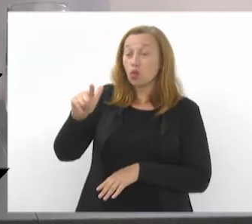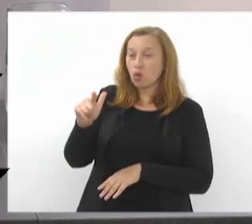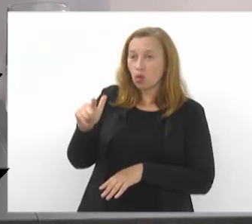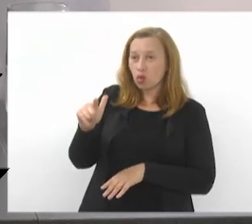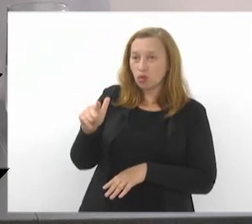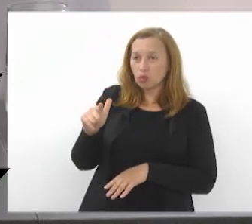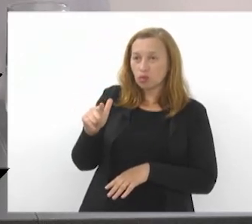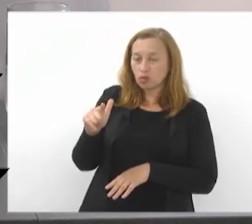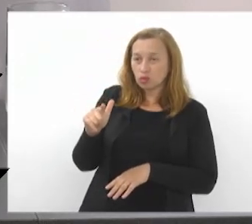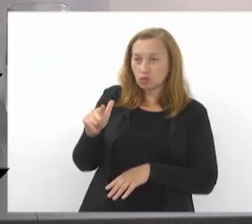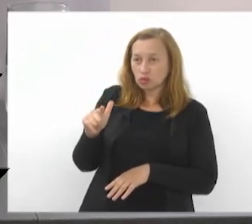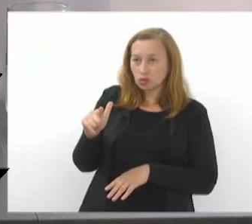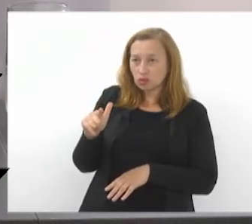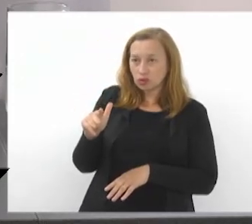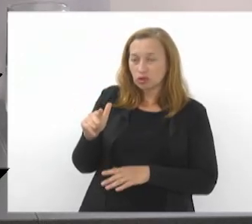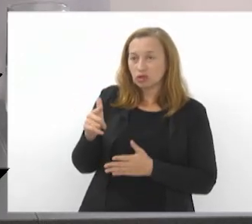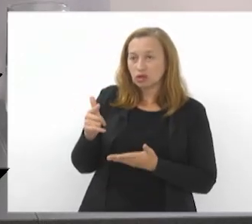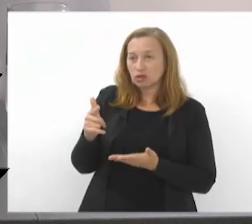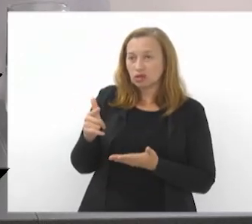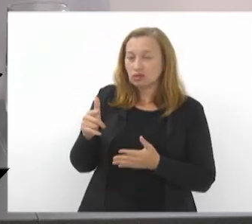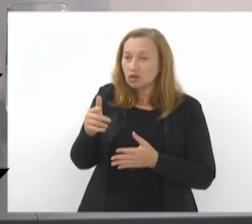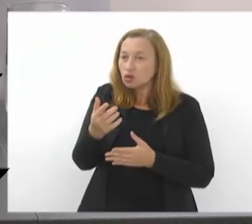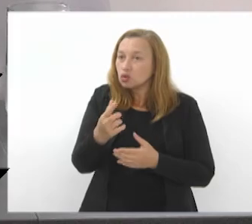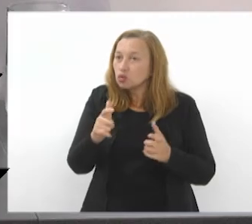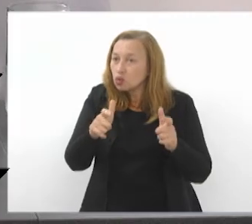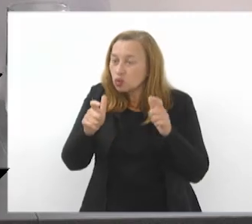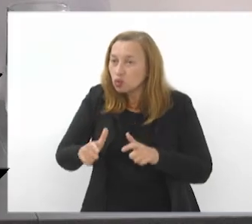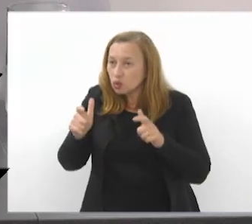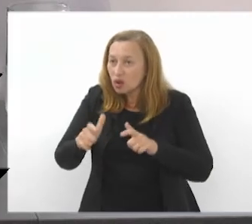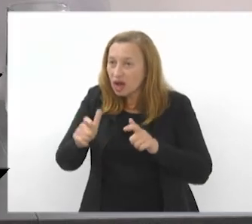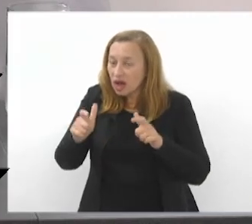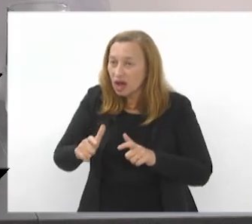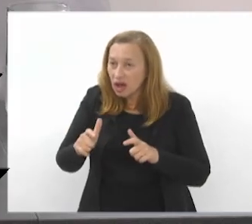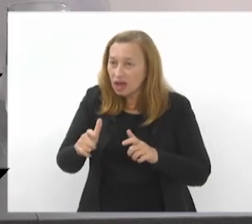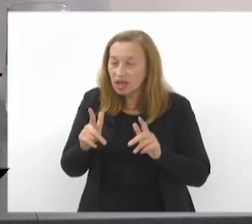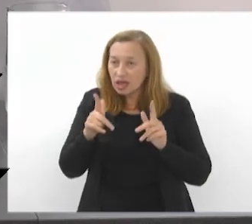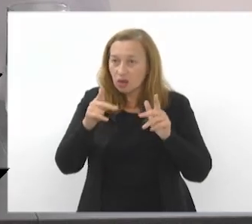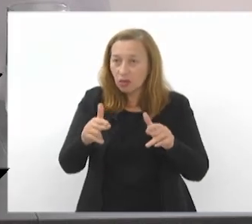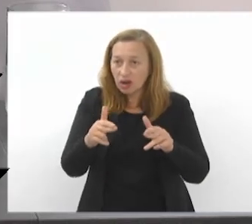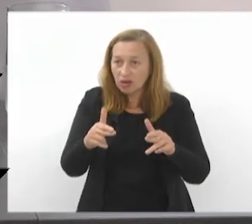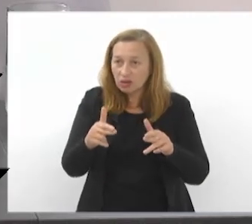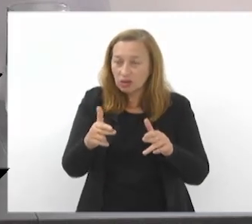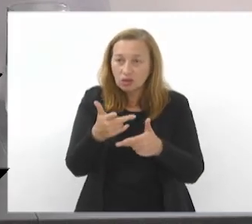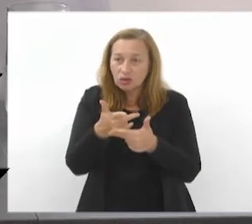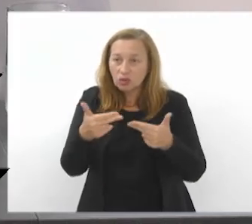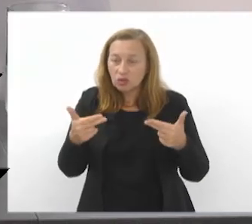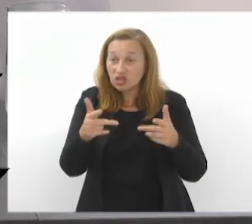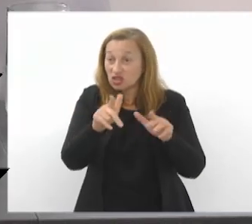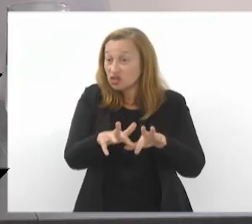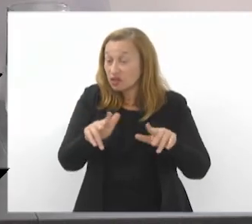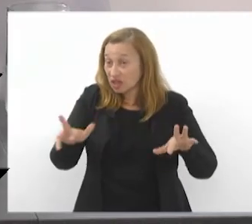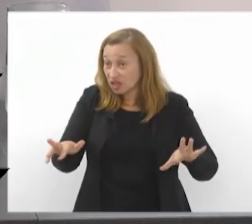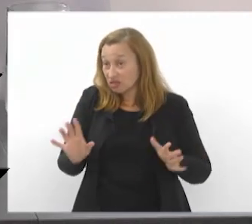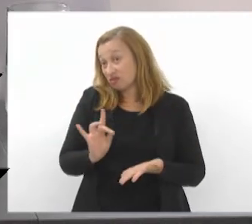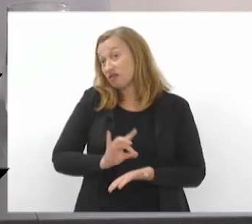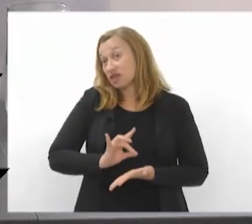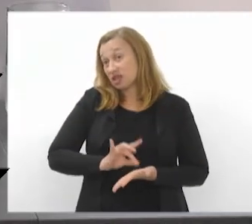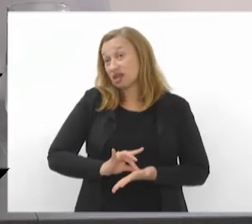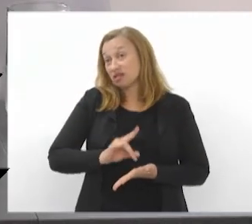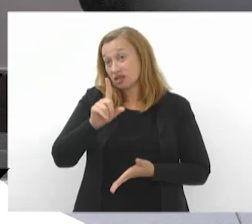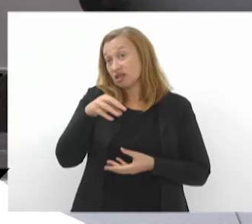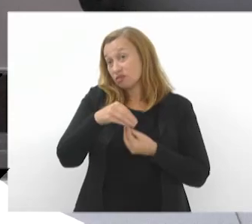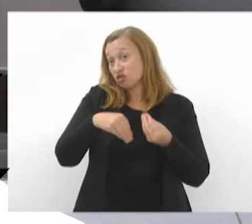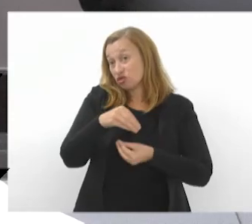apesar de estarem numa região circunscrita, na mesma região, são coisas distintas. Você também está